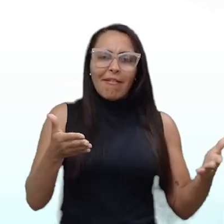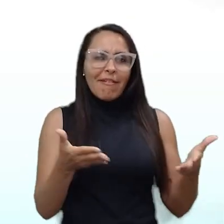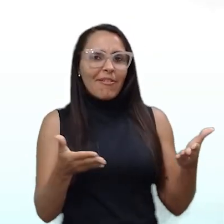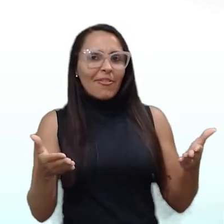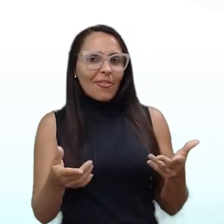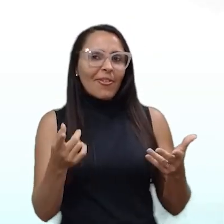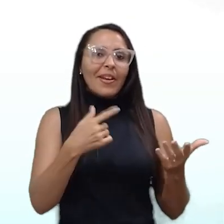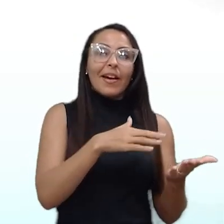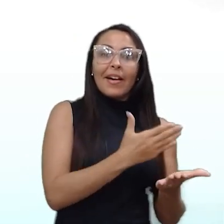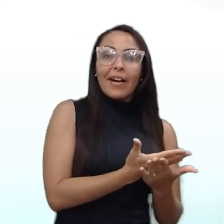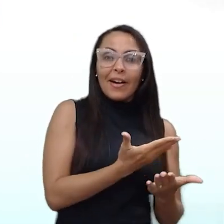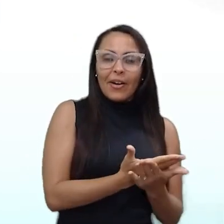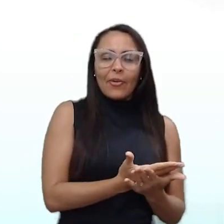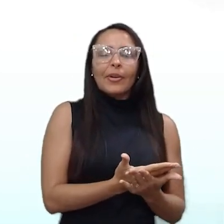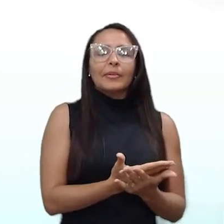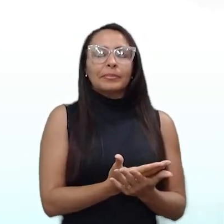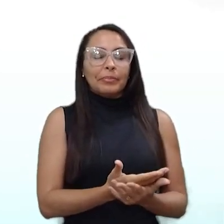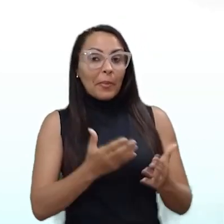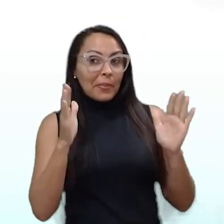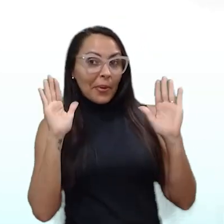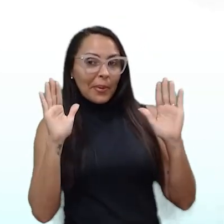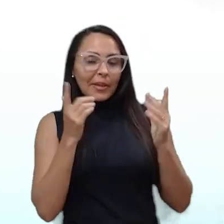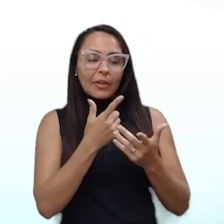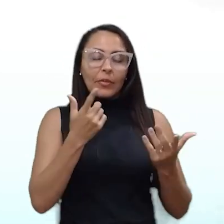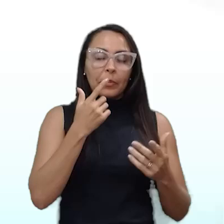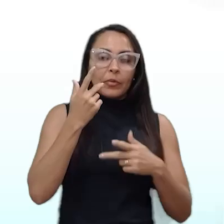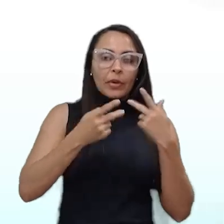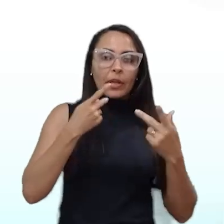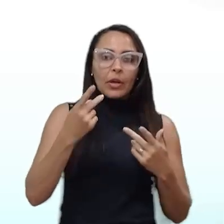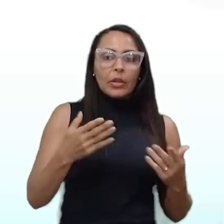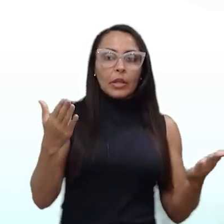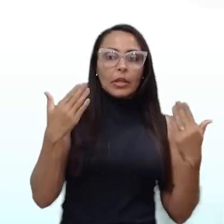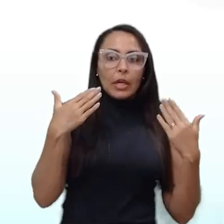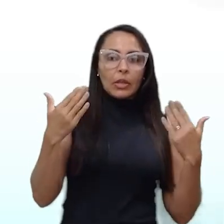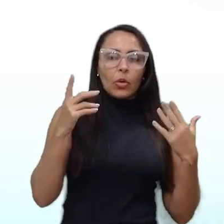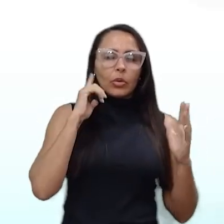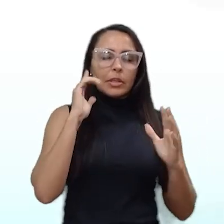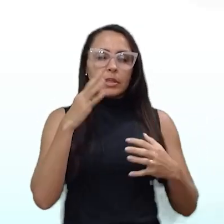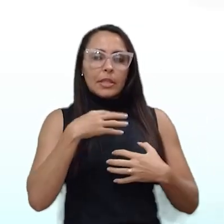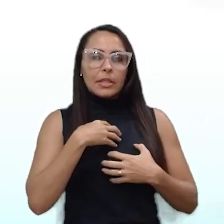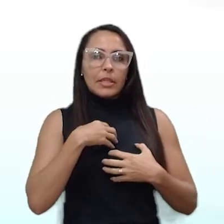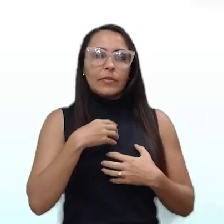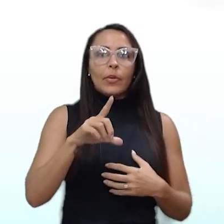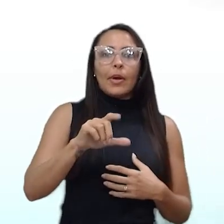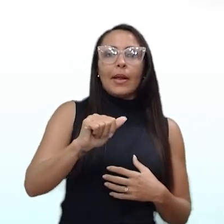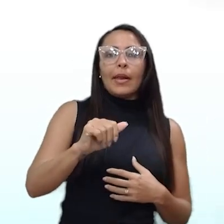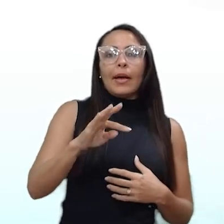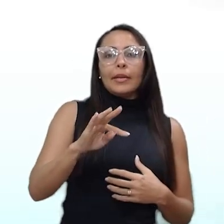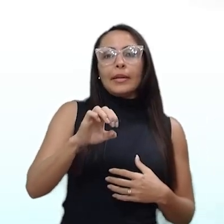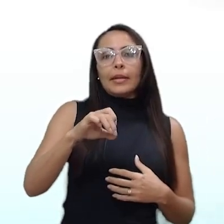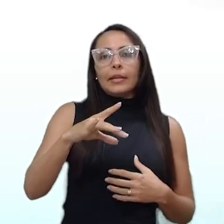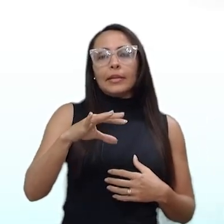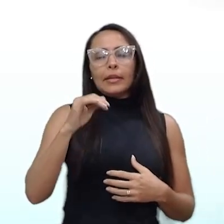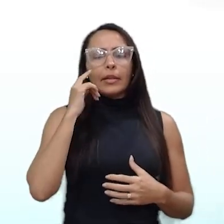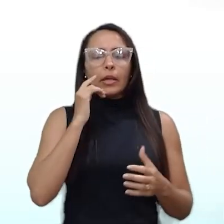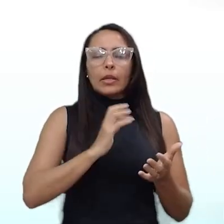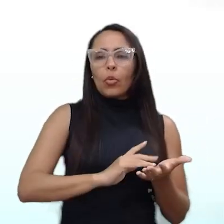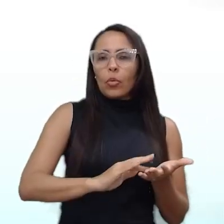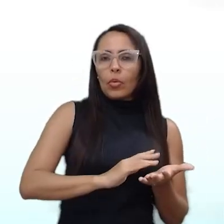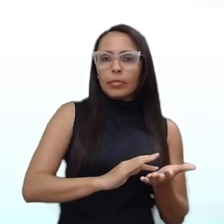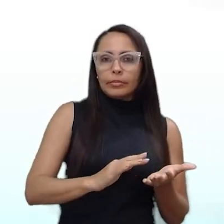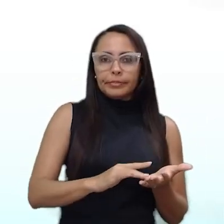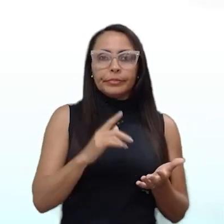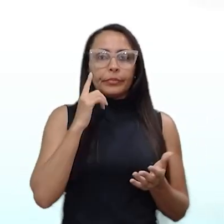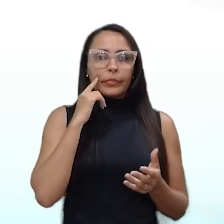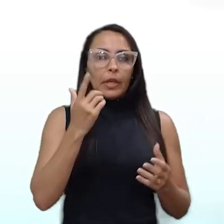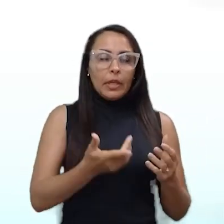porque a aula de hoje promete. Hoje a gente vai falar do calor sensível e do calor latente, que são formas de calcular o calor.